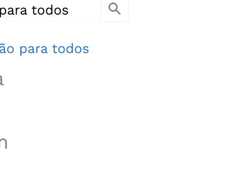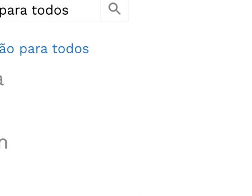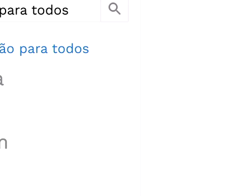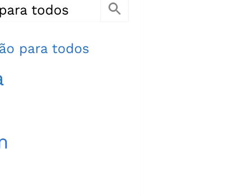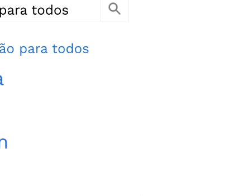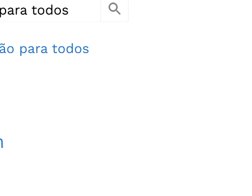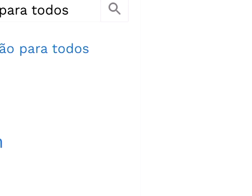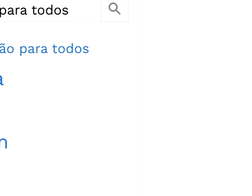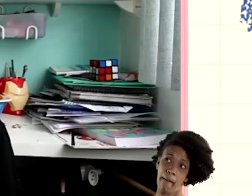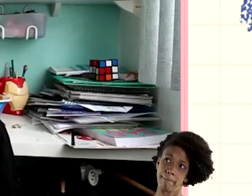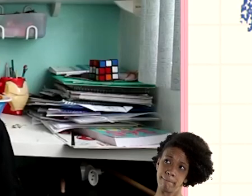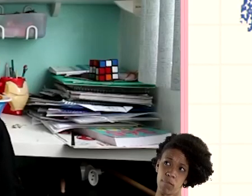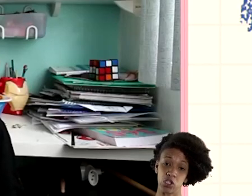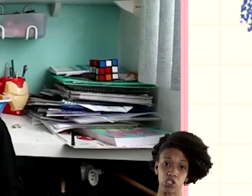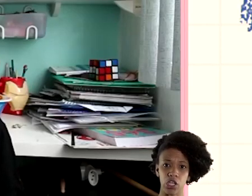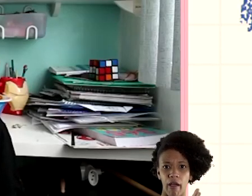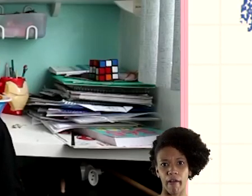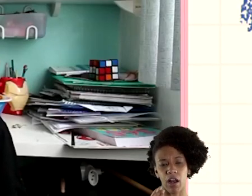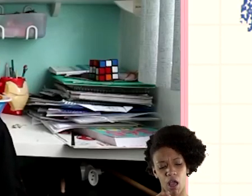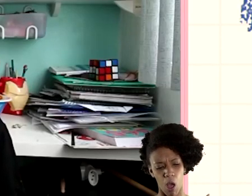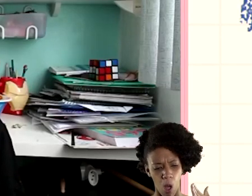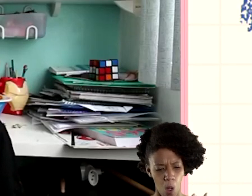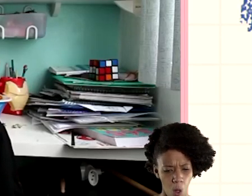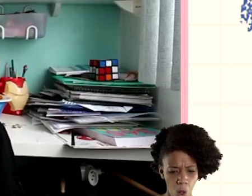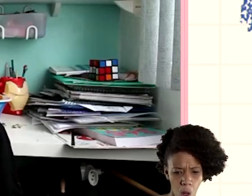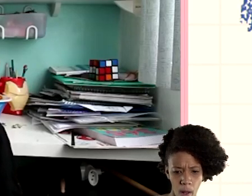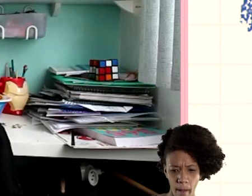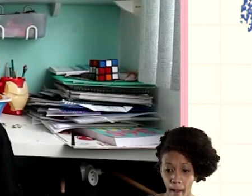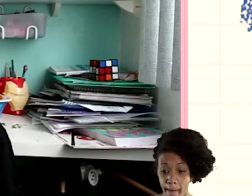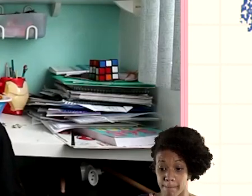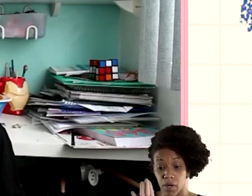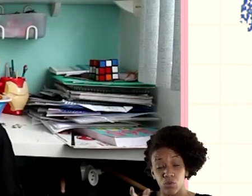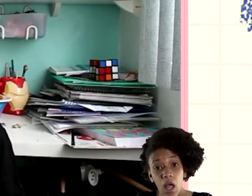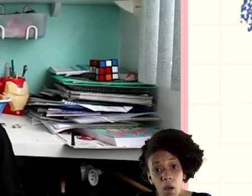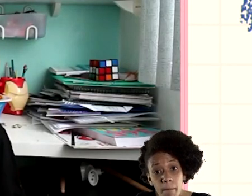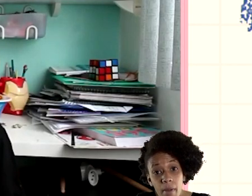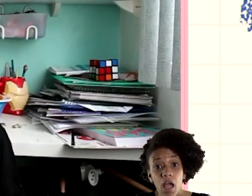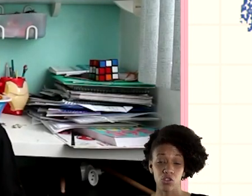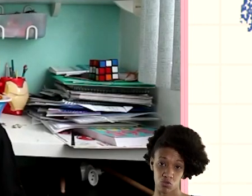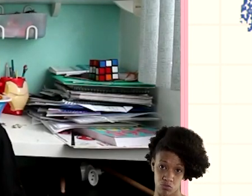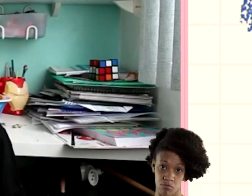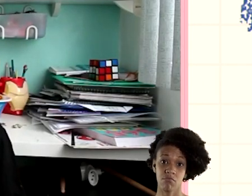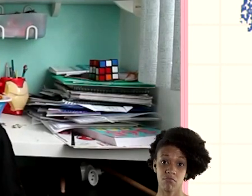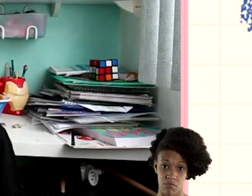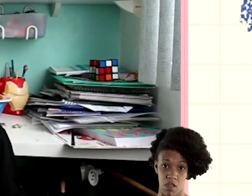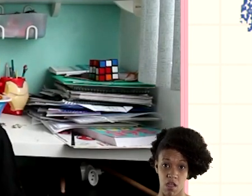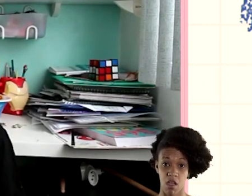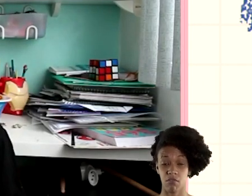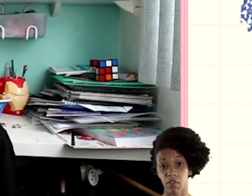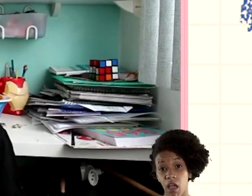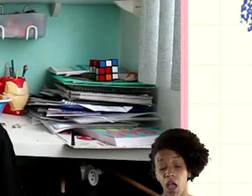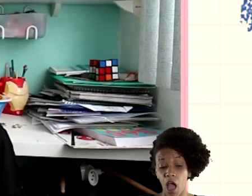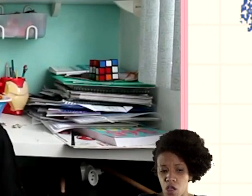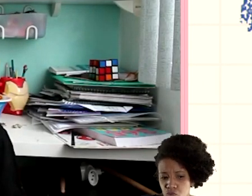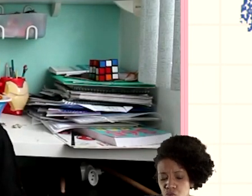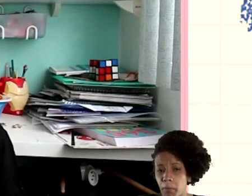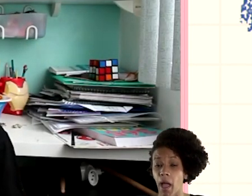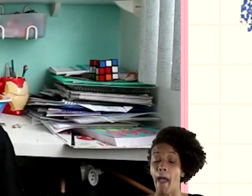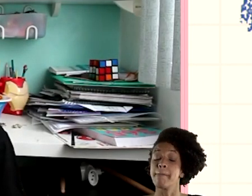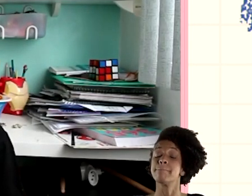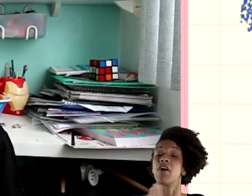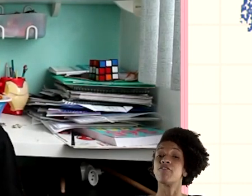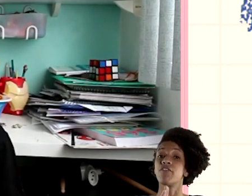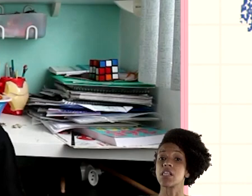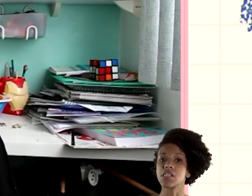mundo em um lugar melhor? Eu podia criar um robô para ajudar os médicos nessas